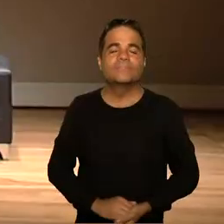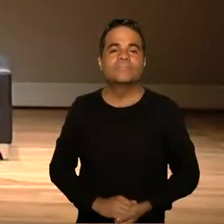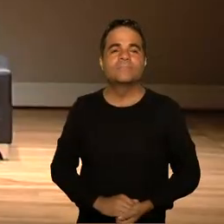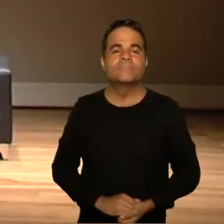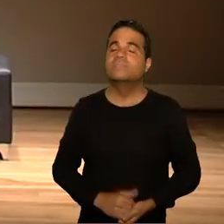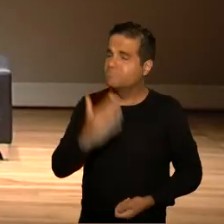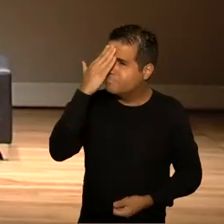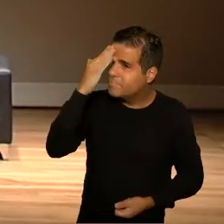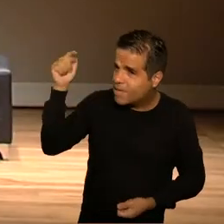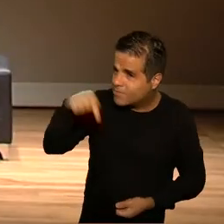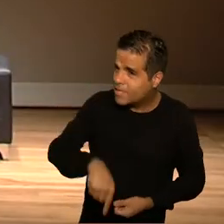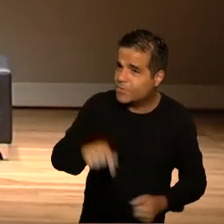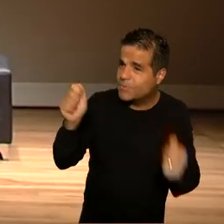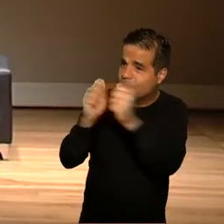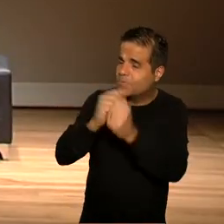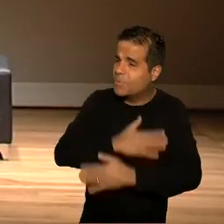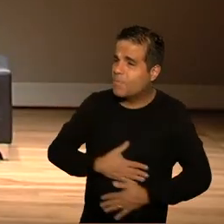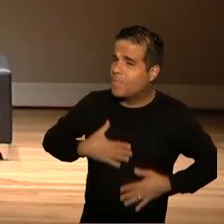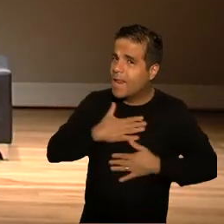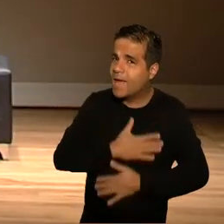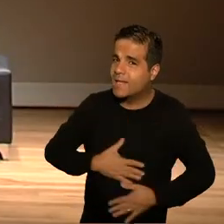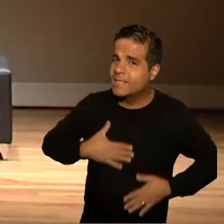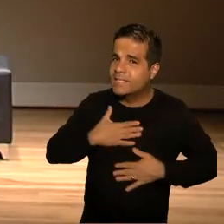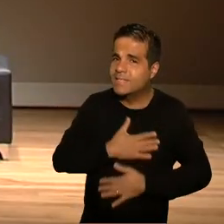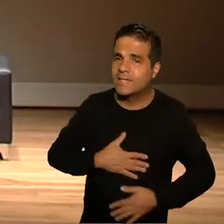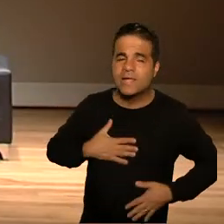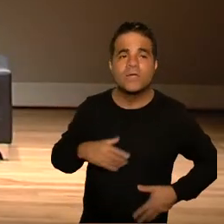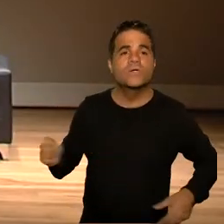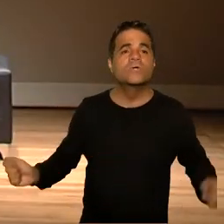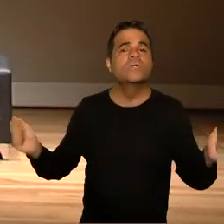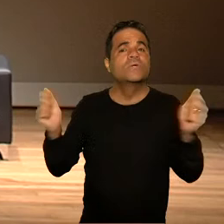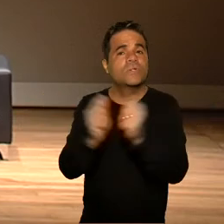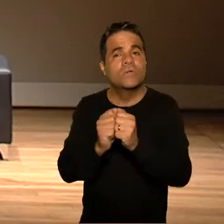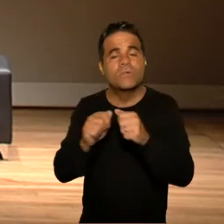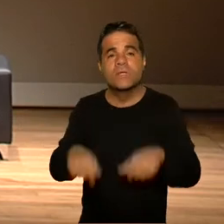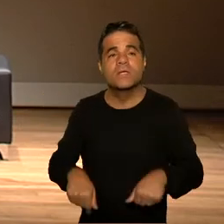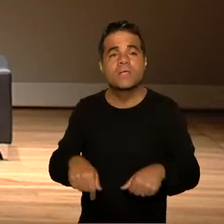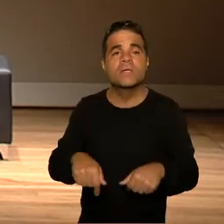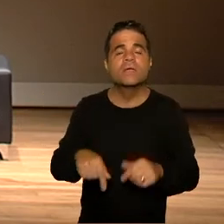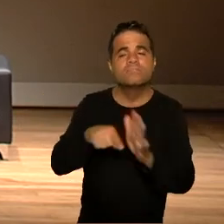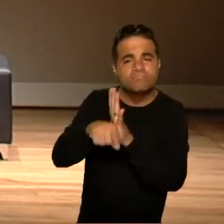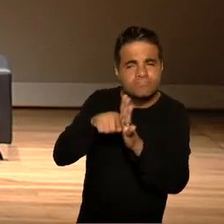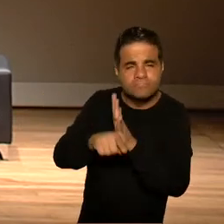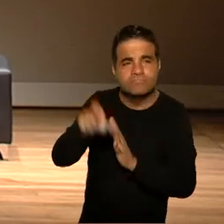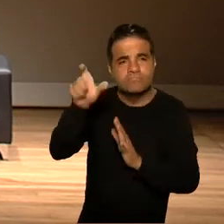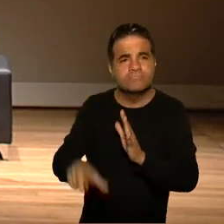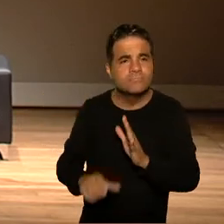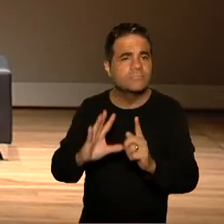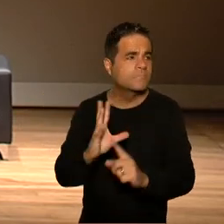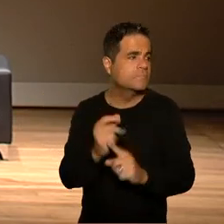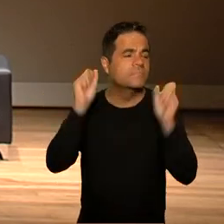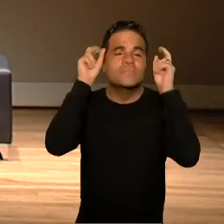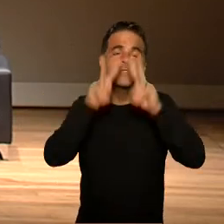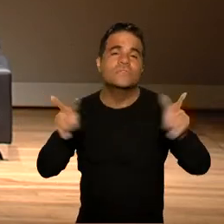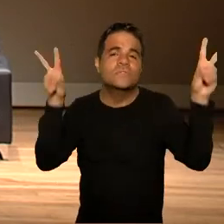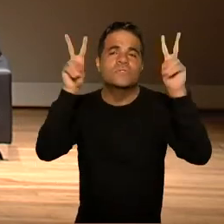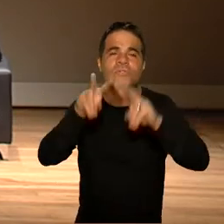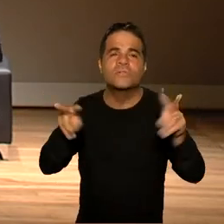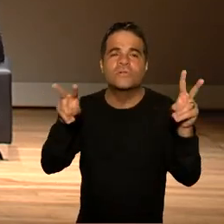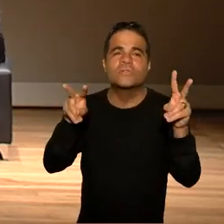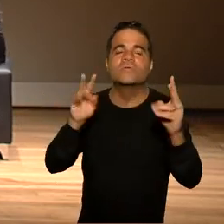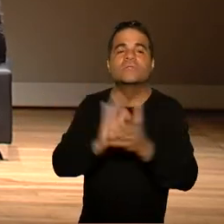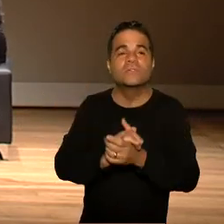Obrigada Cláudia é um prazer estar aqui com você Quem tá aqui também com a gente é o pesquisador artista visual